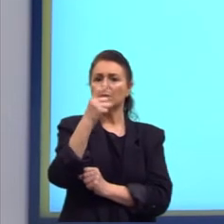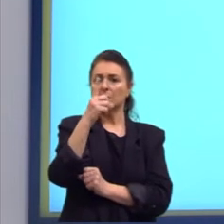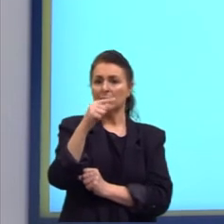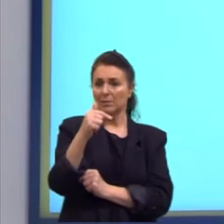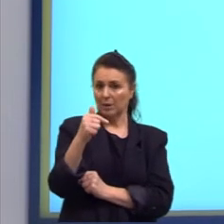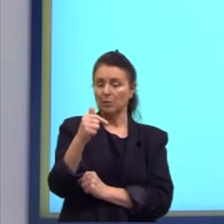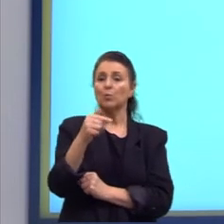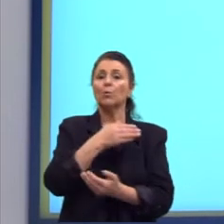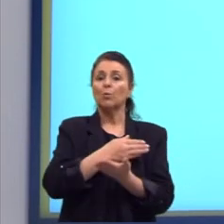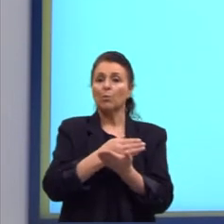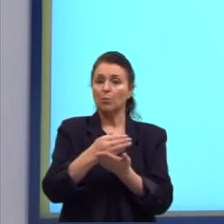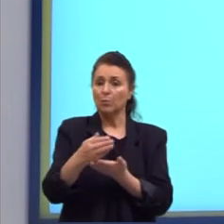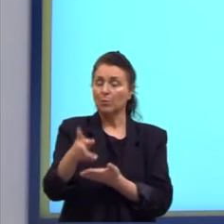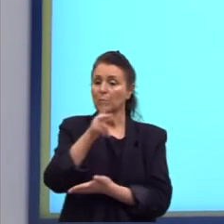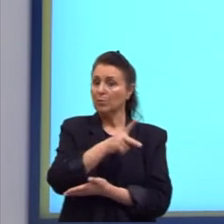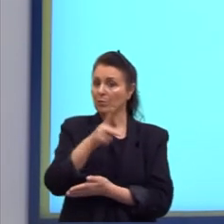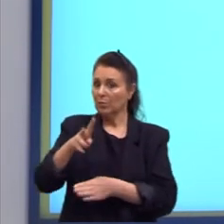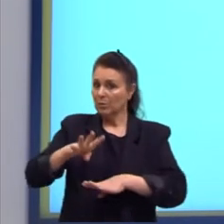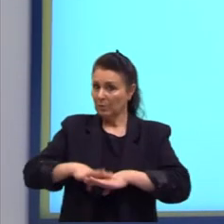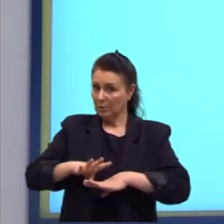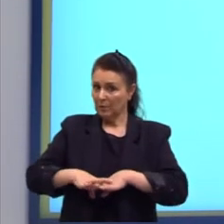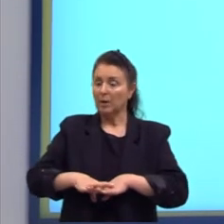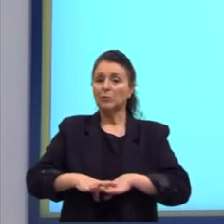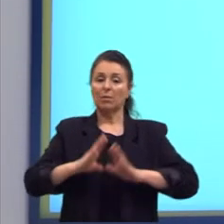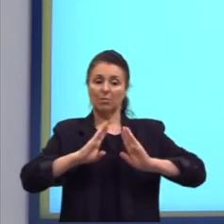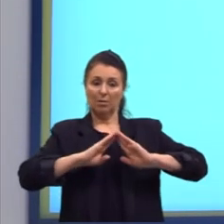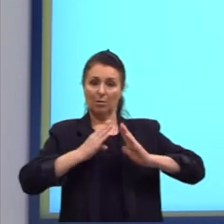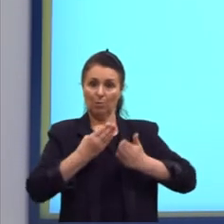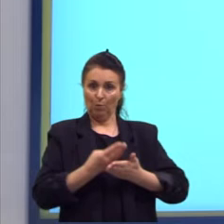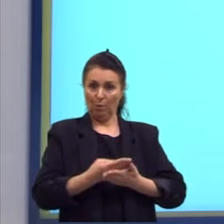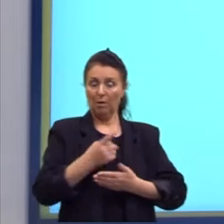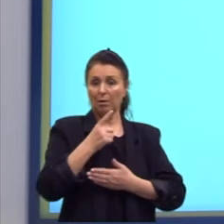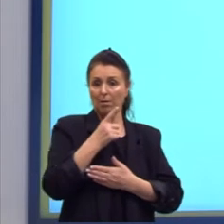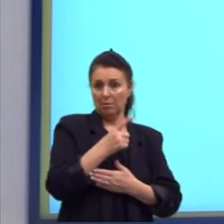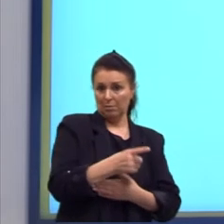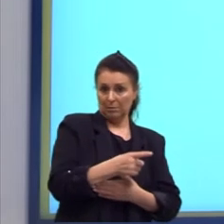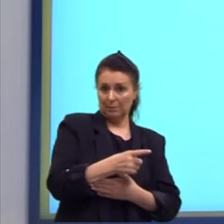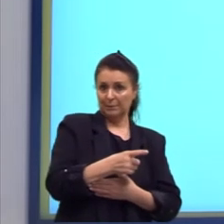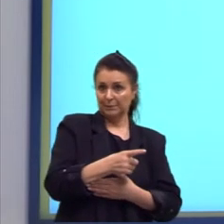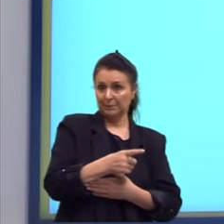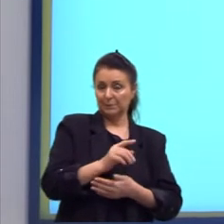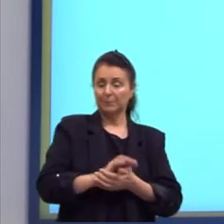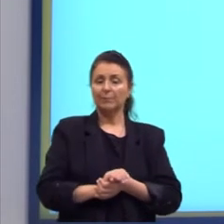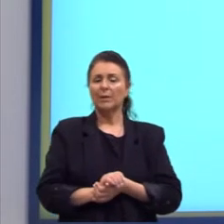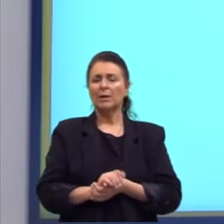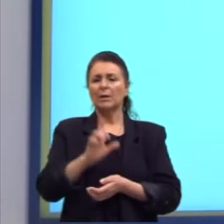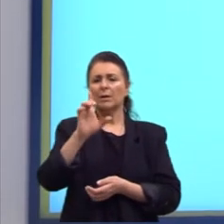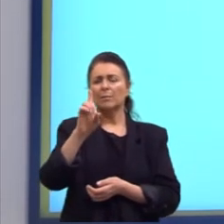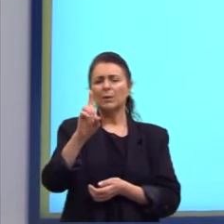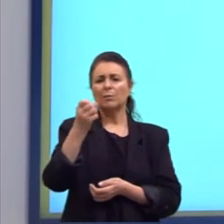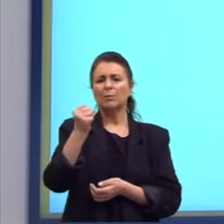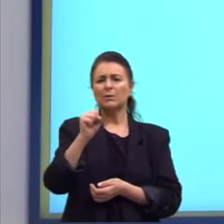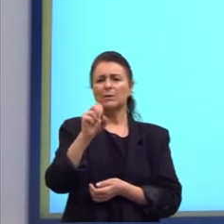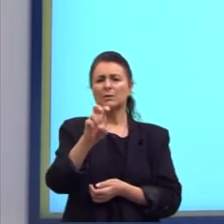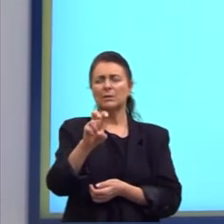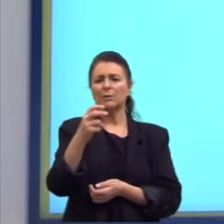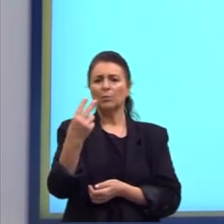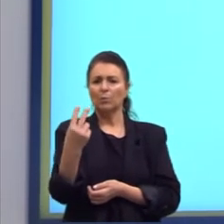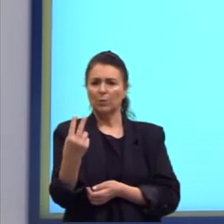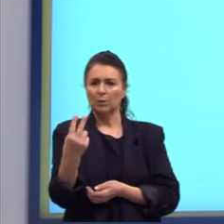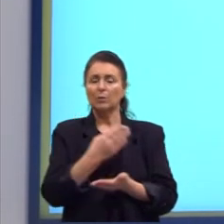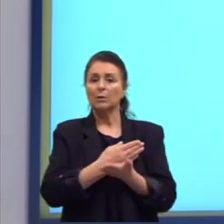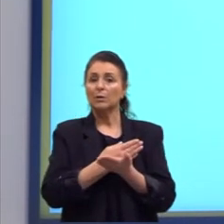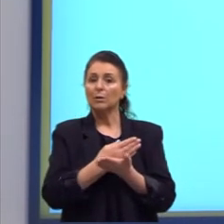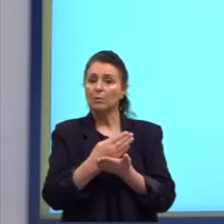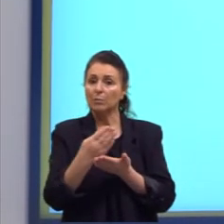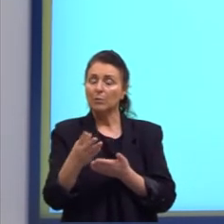então de matemática né nesses nesses colégios que tá citando aqui em 1852 então